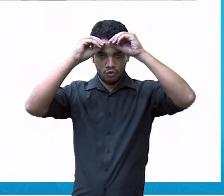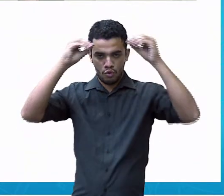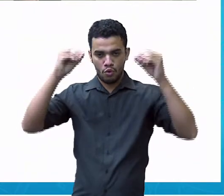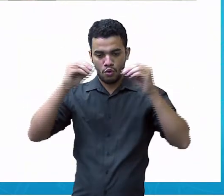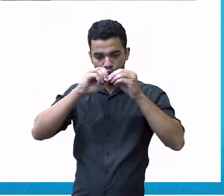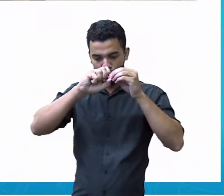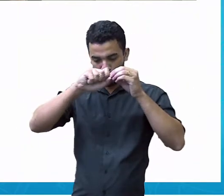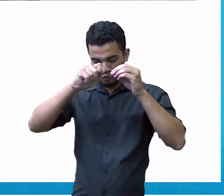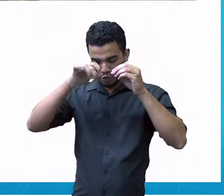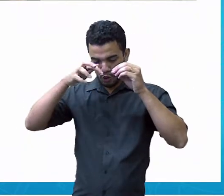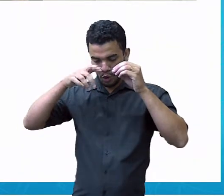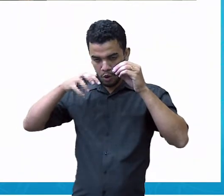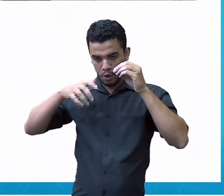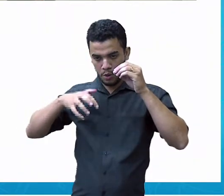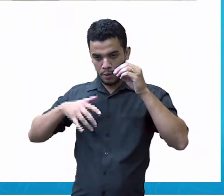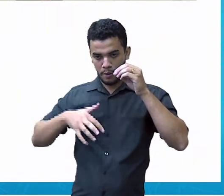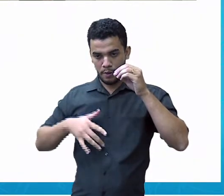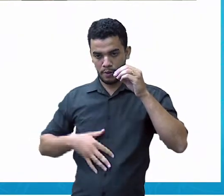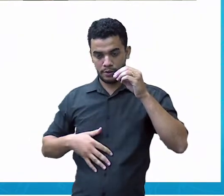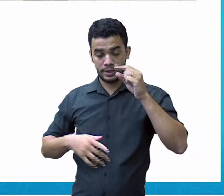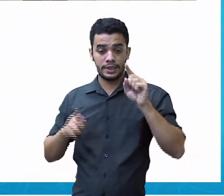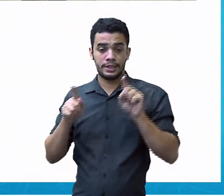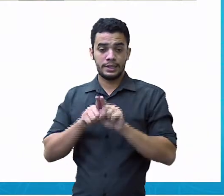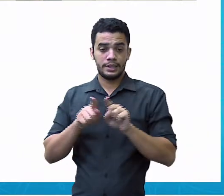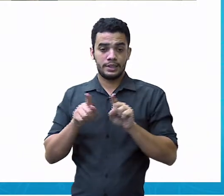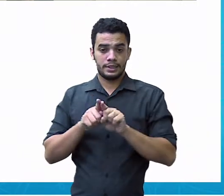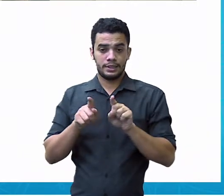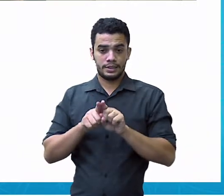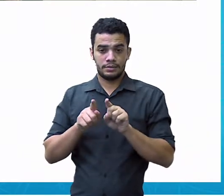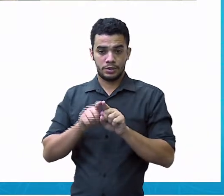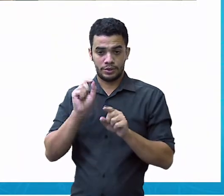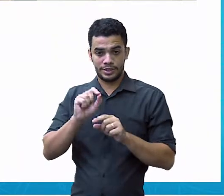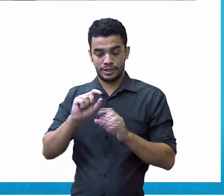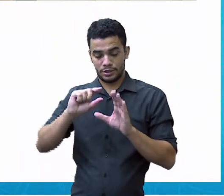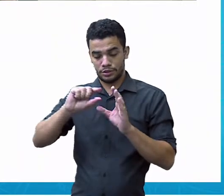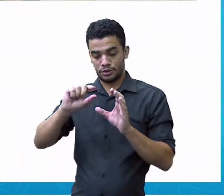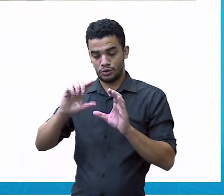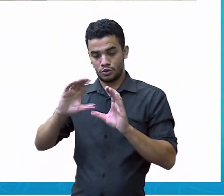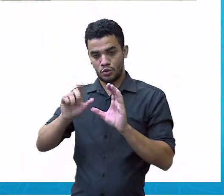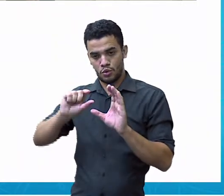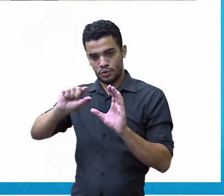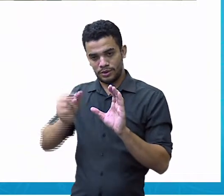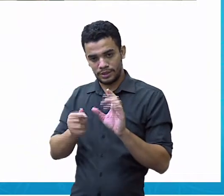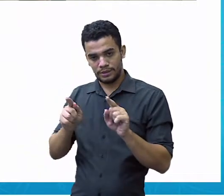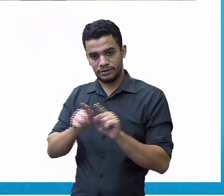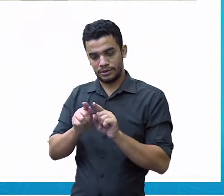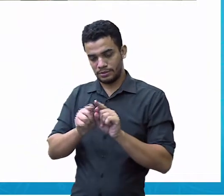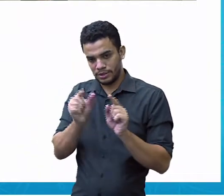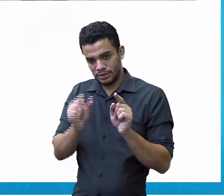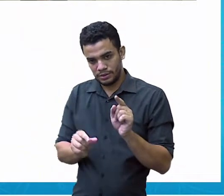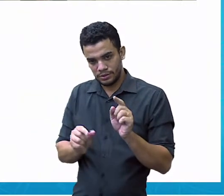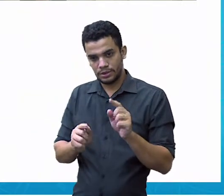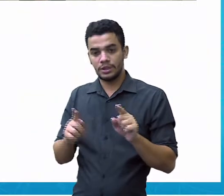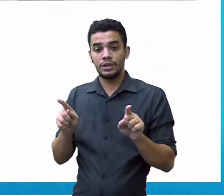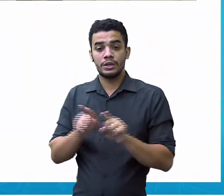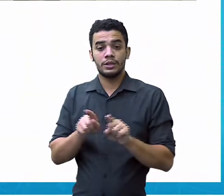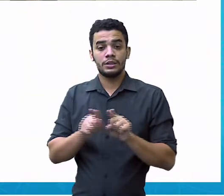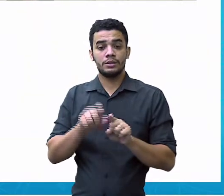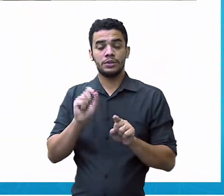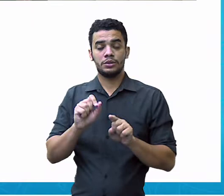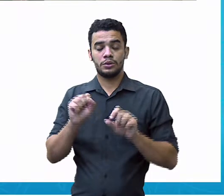o caso do sistema nervoso, e o sistema nervoso periférico, que é formado pelos